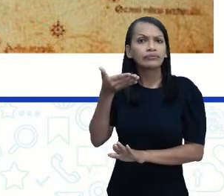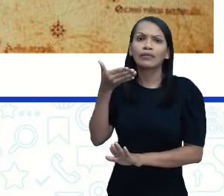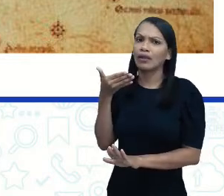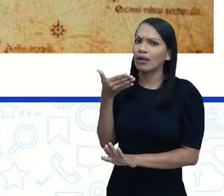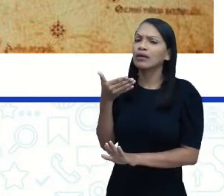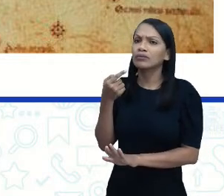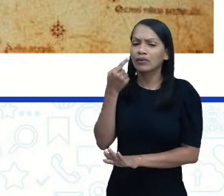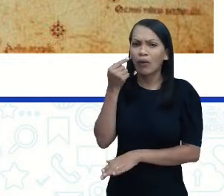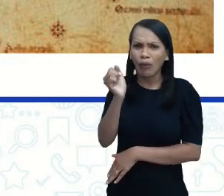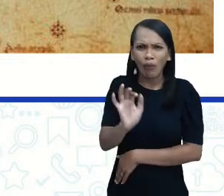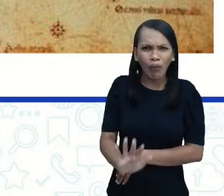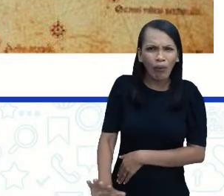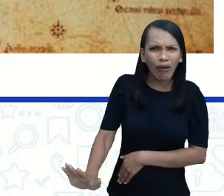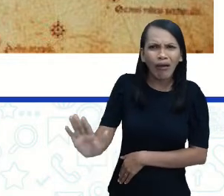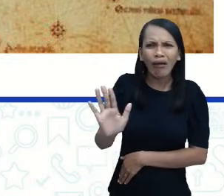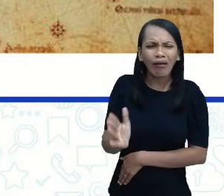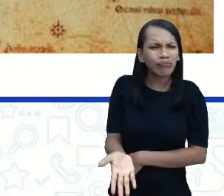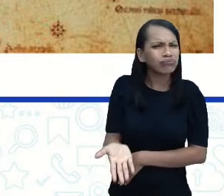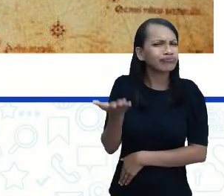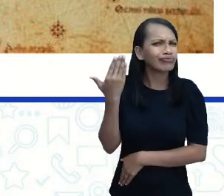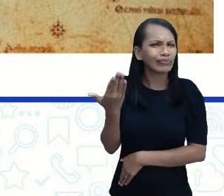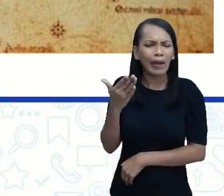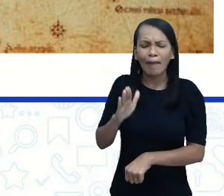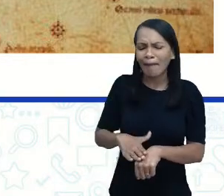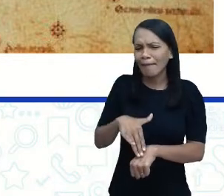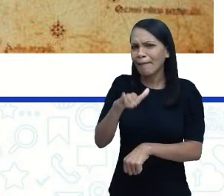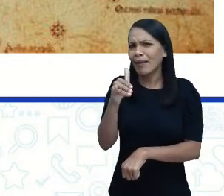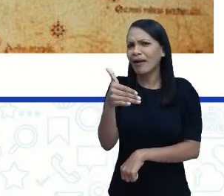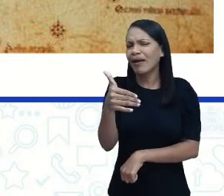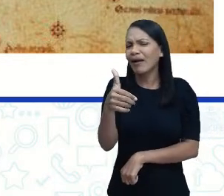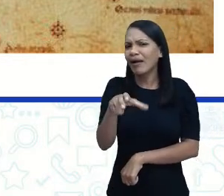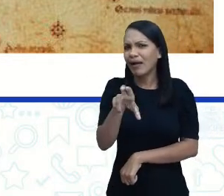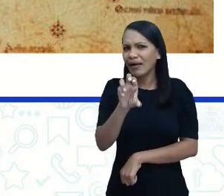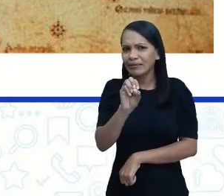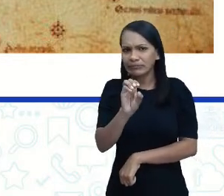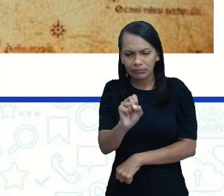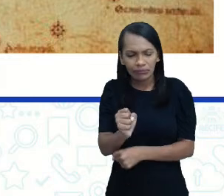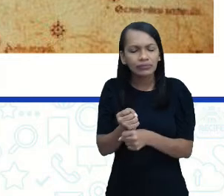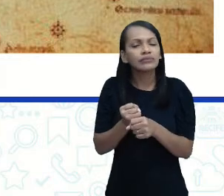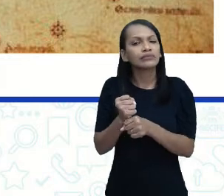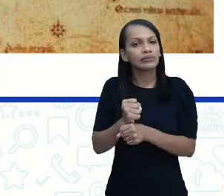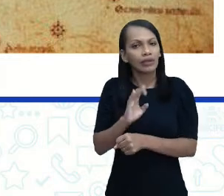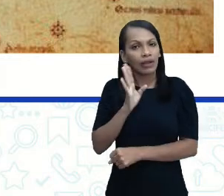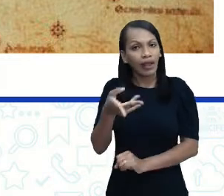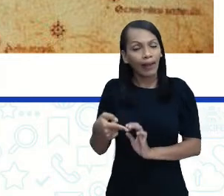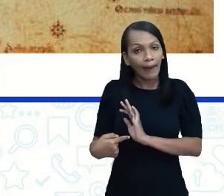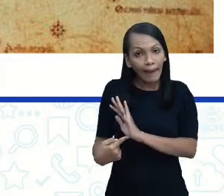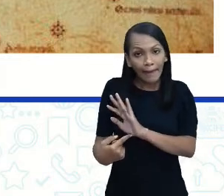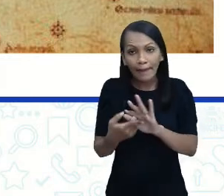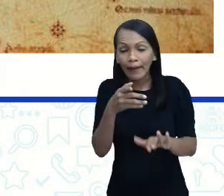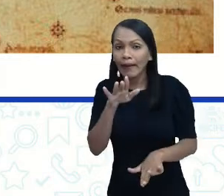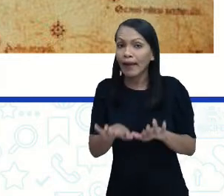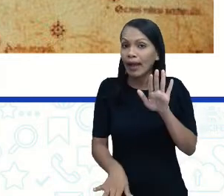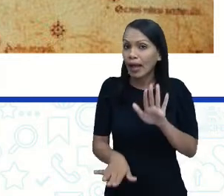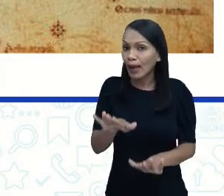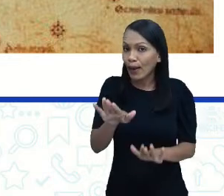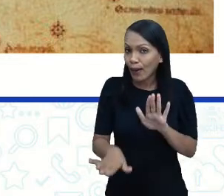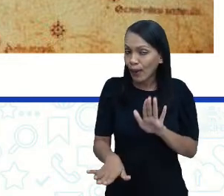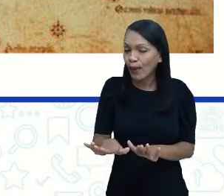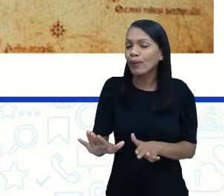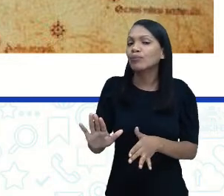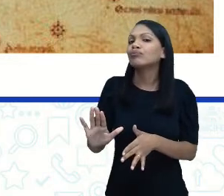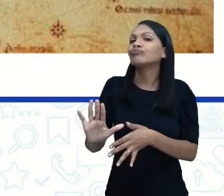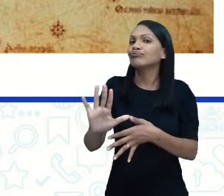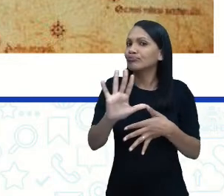antiga, uma imagem já com mais de 500 anos, mas essa imagem ela já mostra aí alguns dos continentes que a